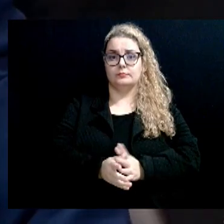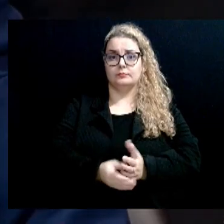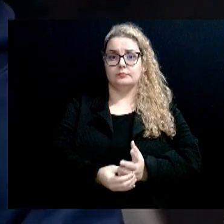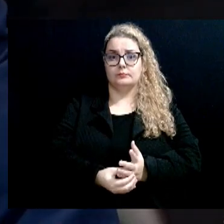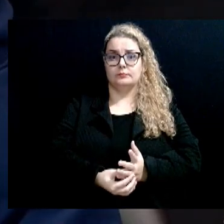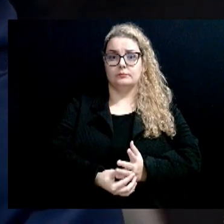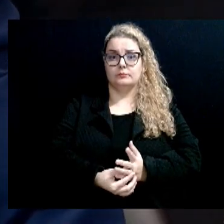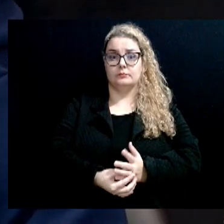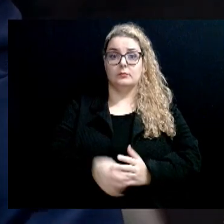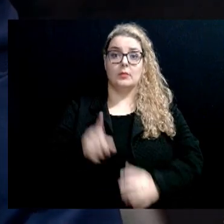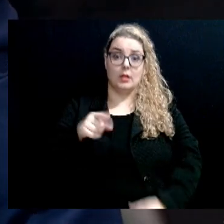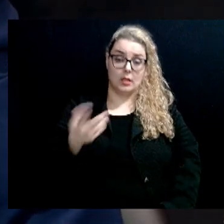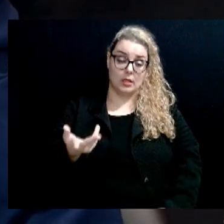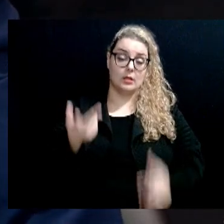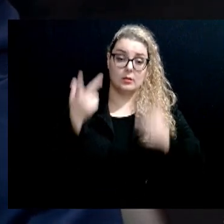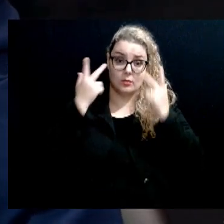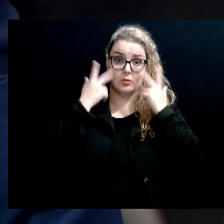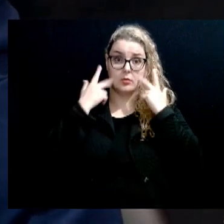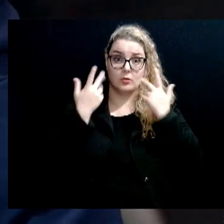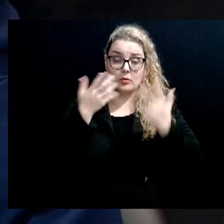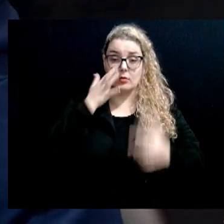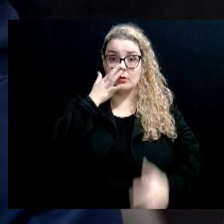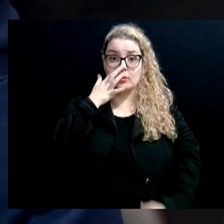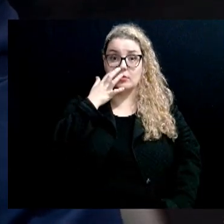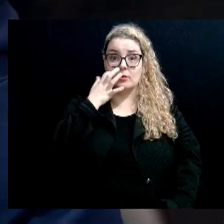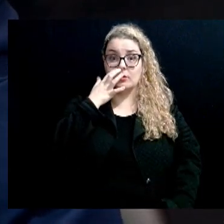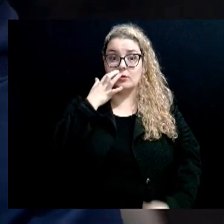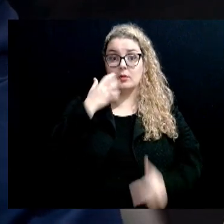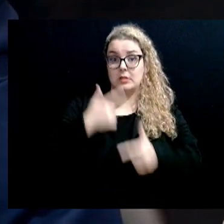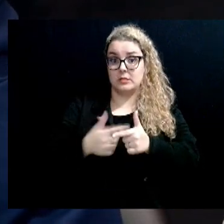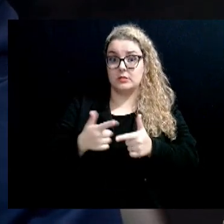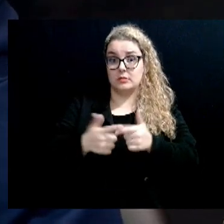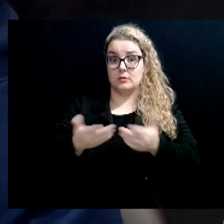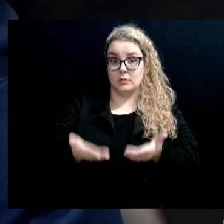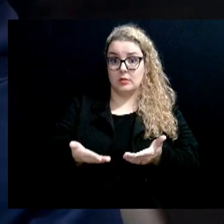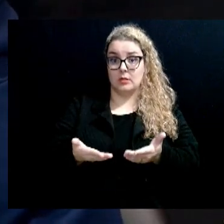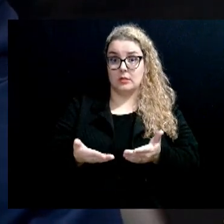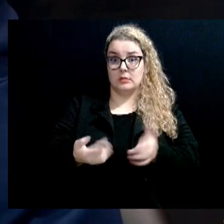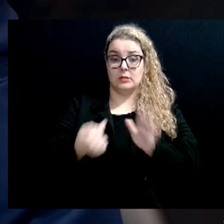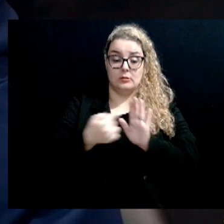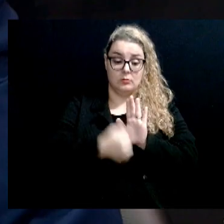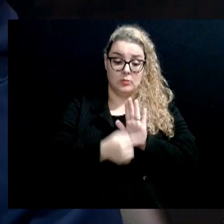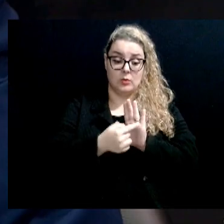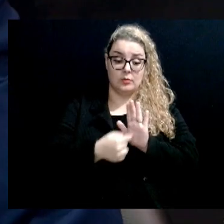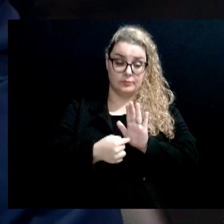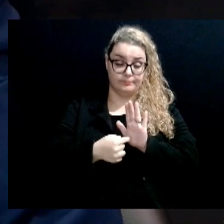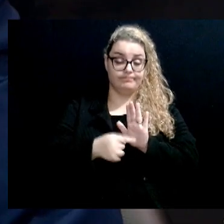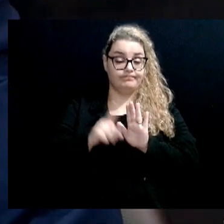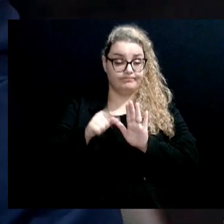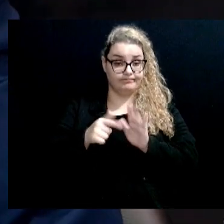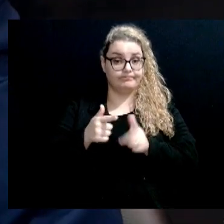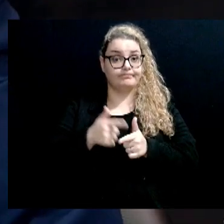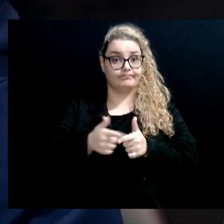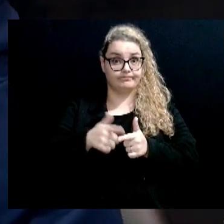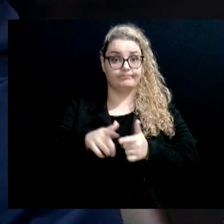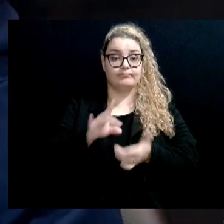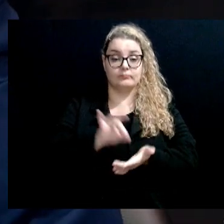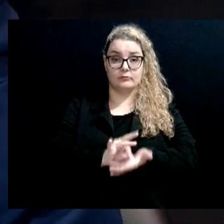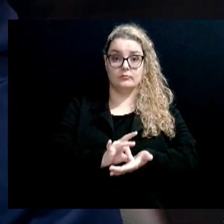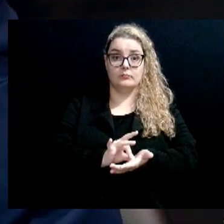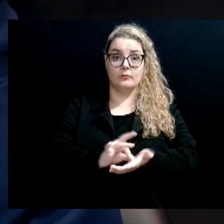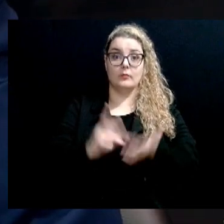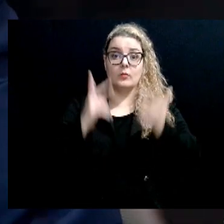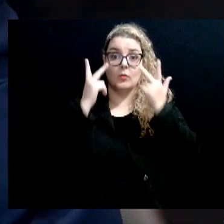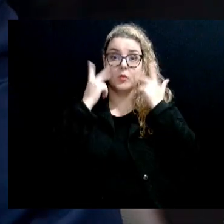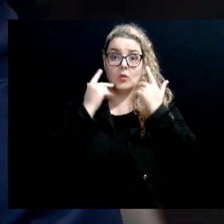Geralmente esse problema, essa anulação, que se torna um problema mesmo, geralmente começa